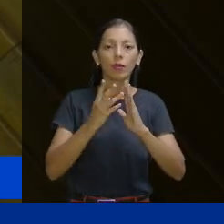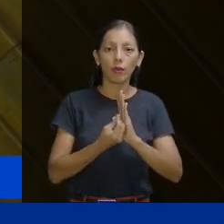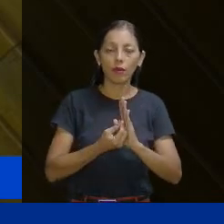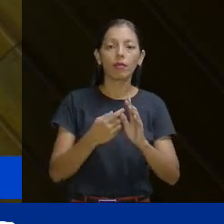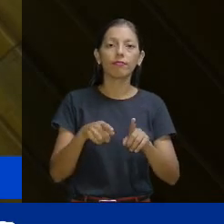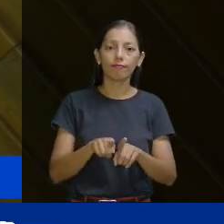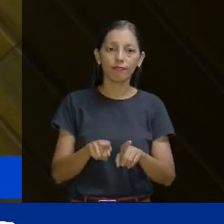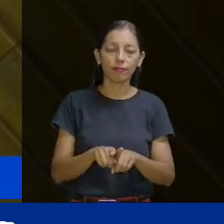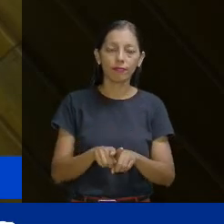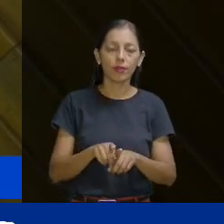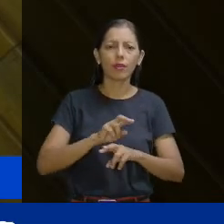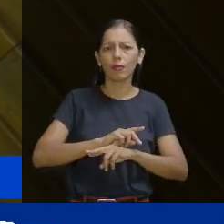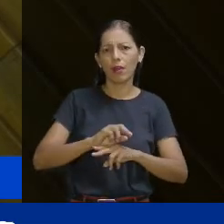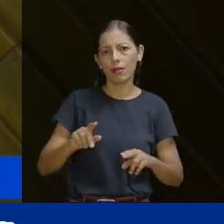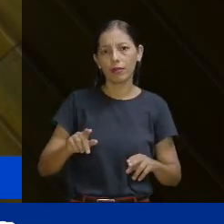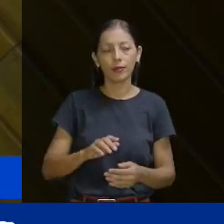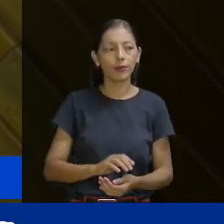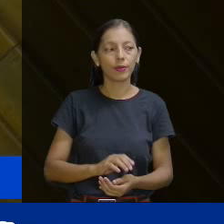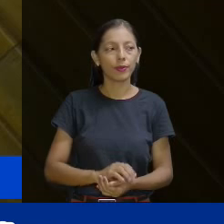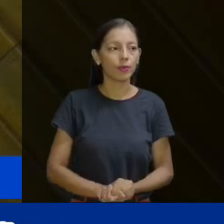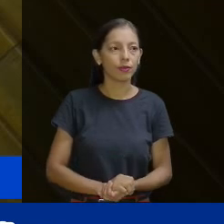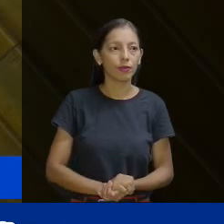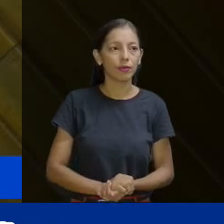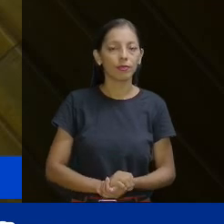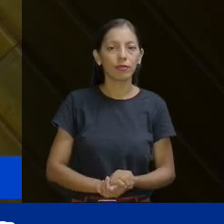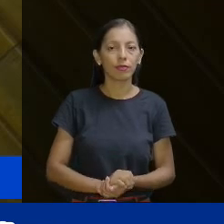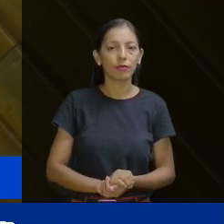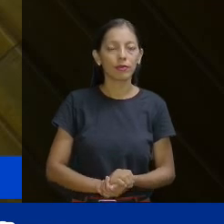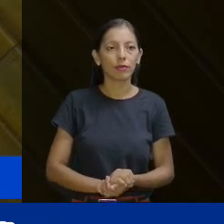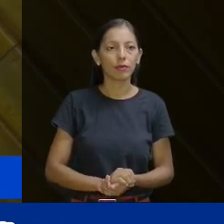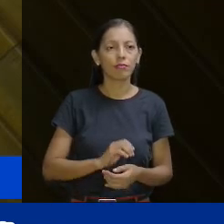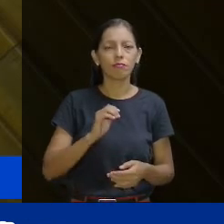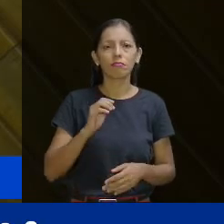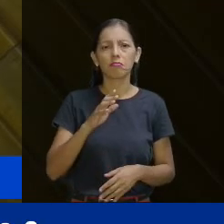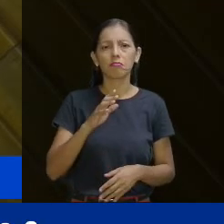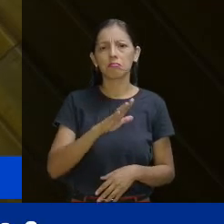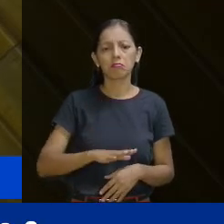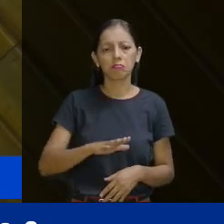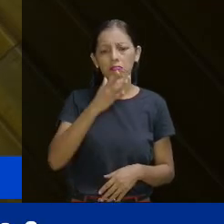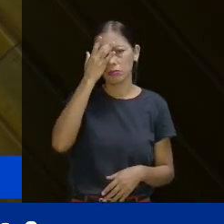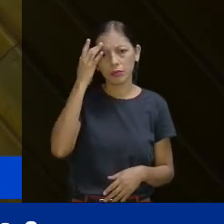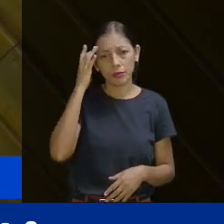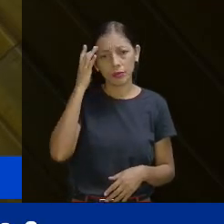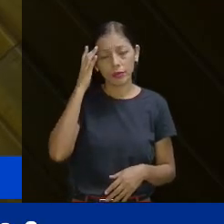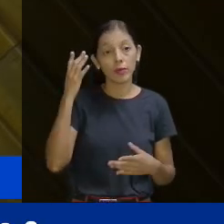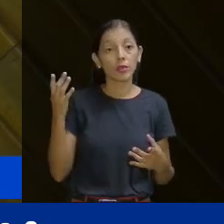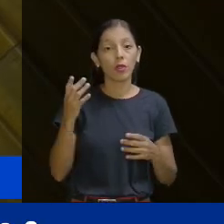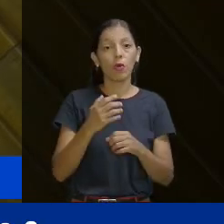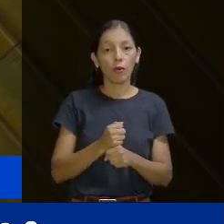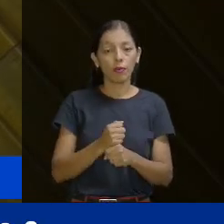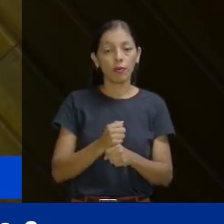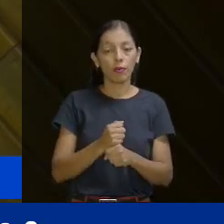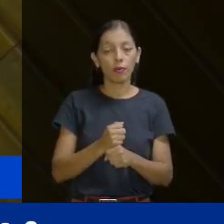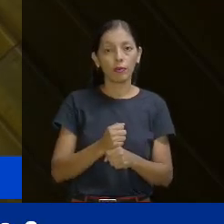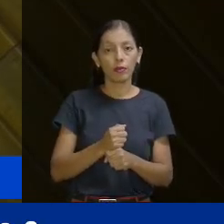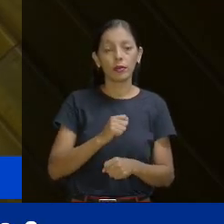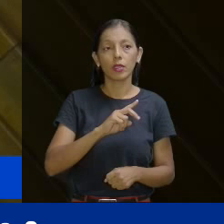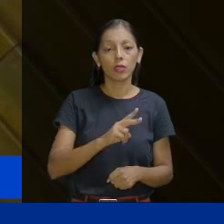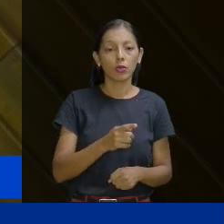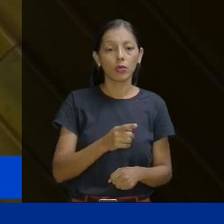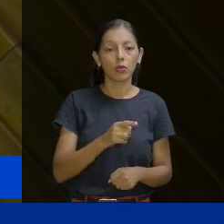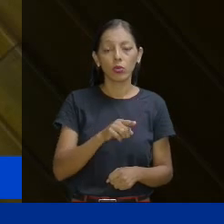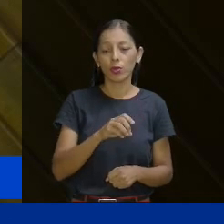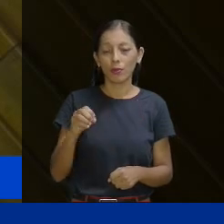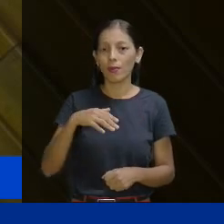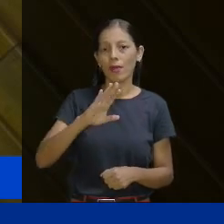né? Mais de 2 milhões de cidadãos que nos auxiliam como mesários, que têm um papel fundamental